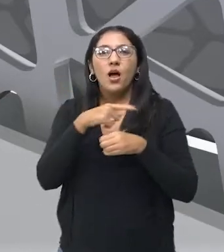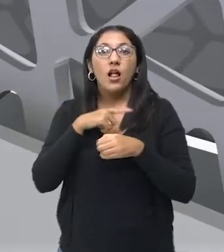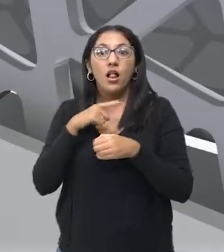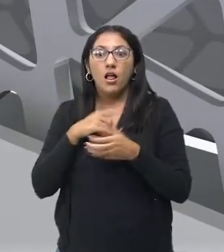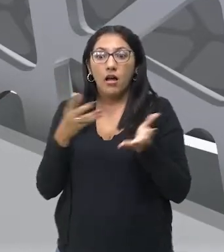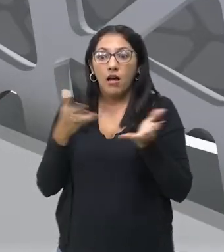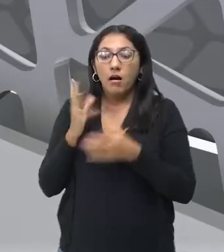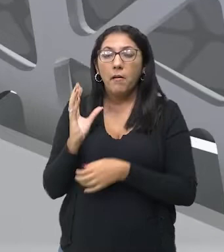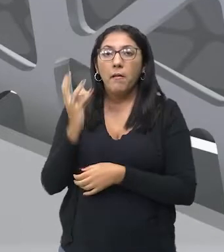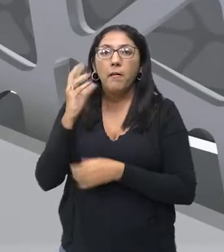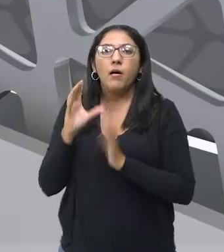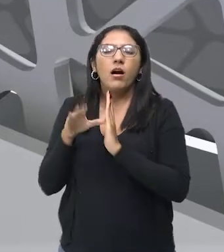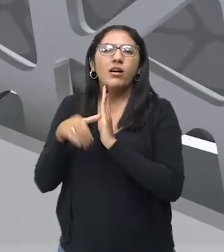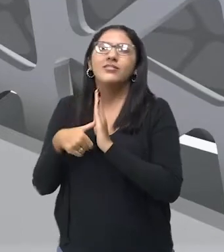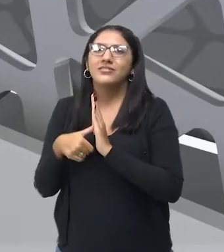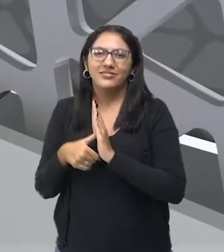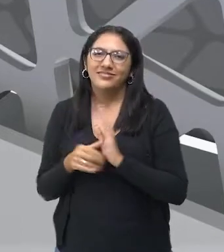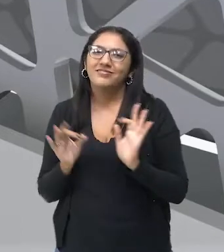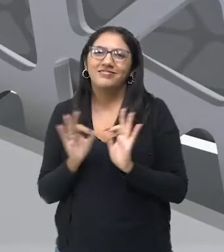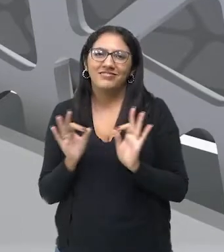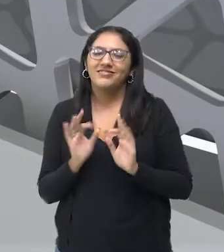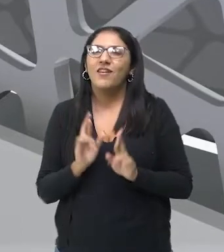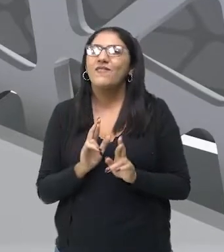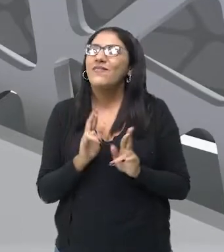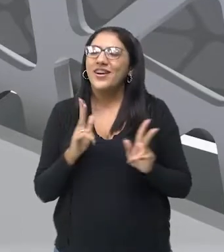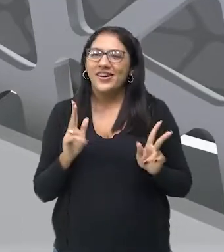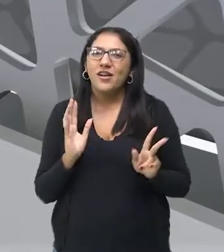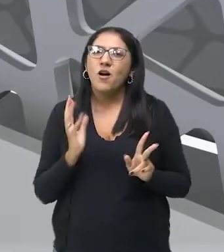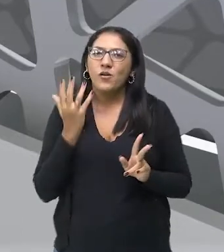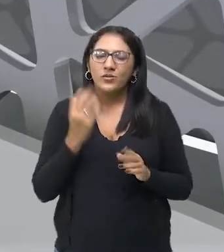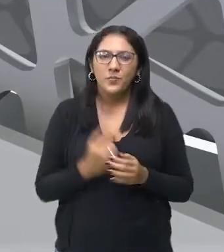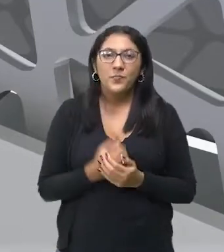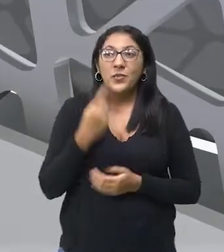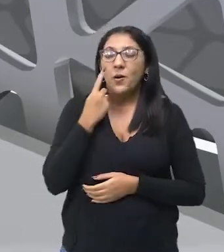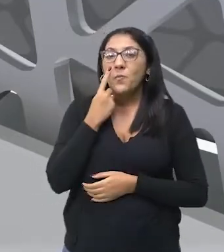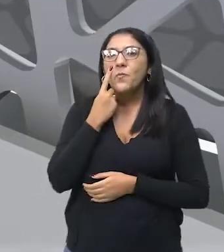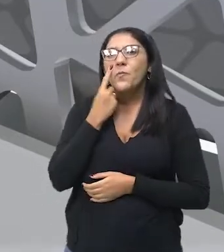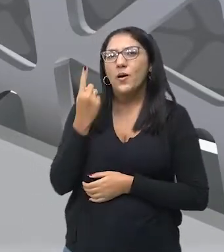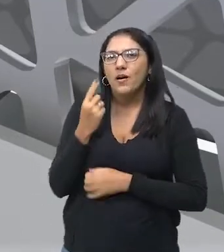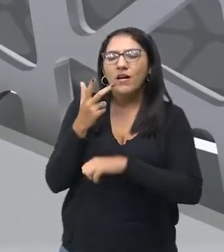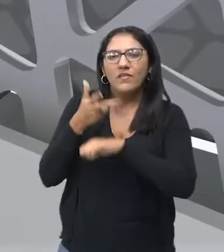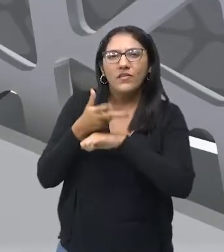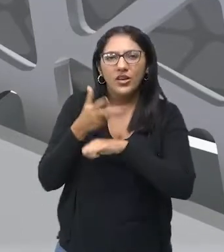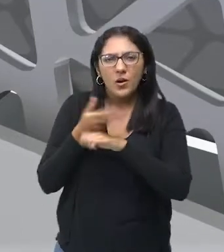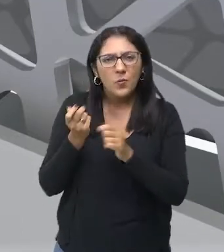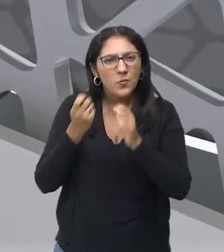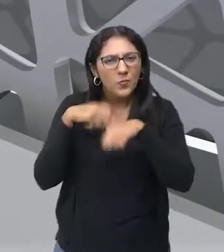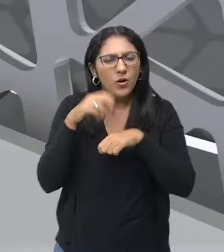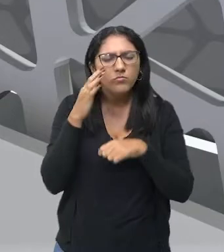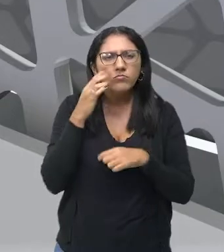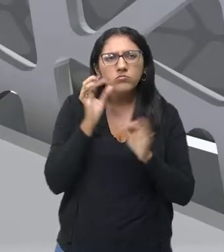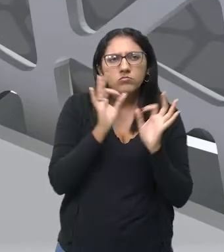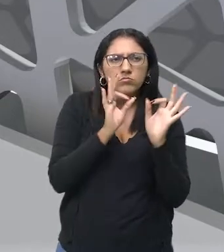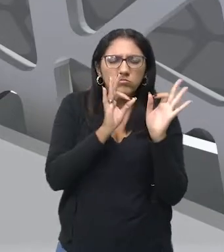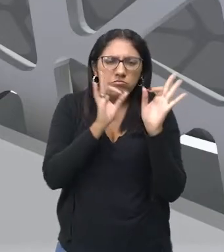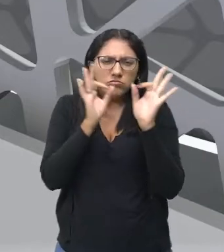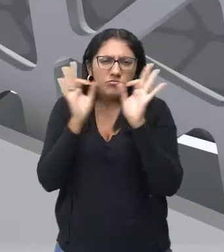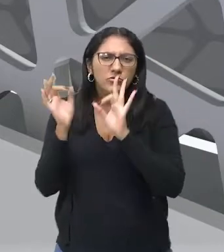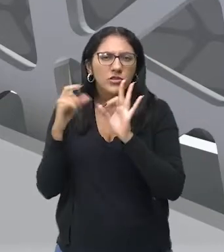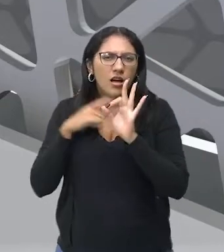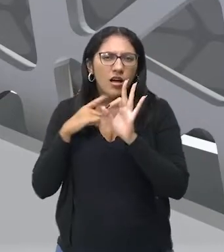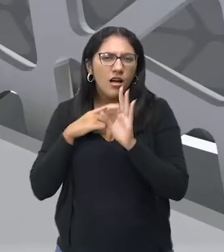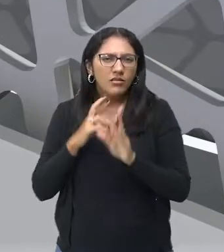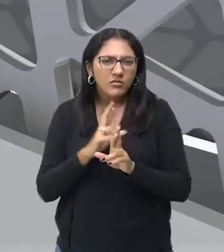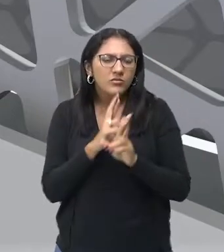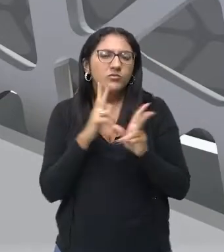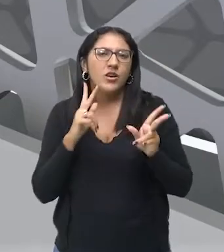assalto tivesse acontecido. Então notem que nesse vídeo aí nós podemos observar essa diferença.